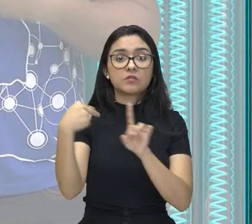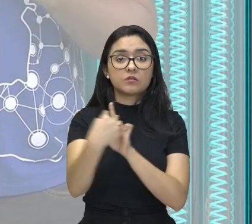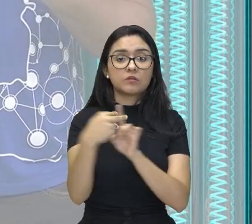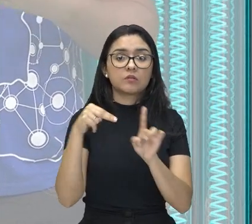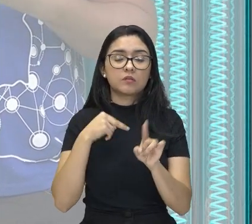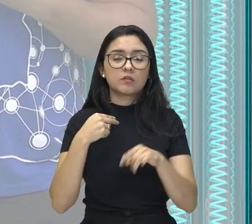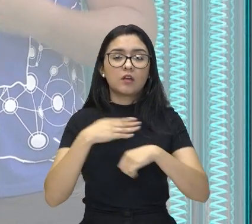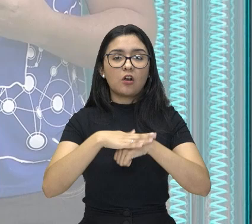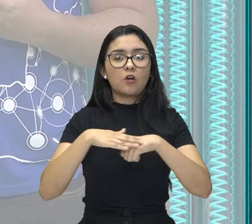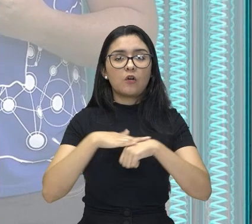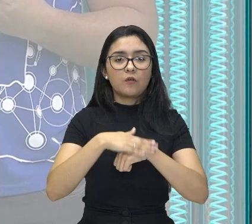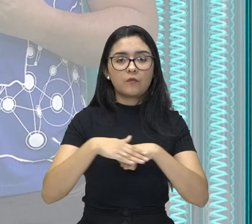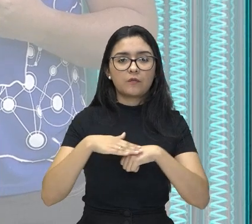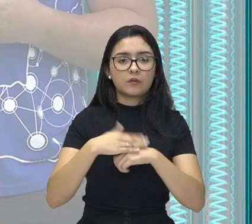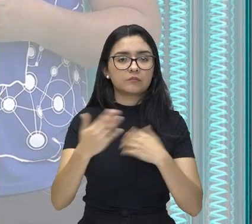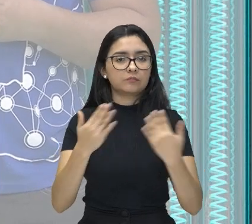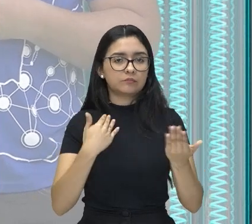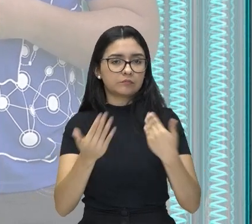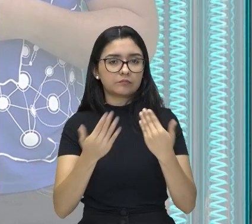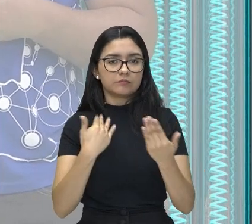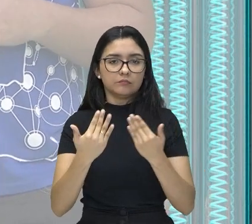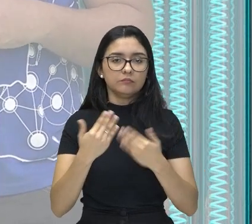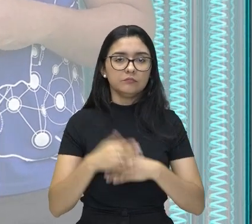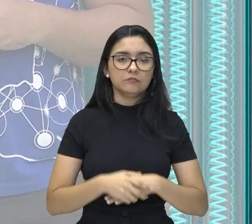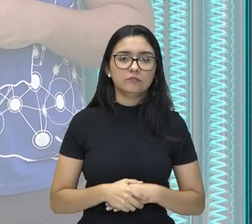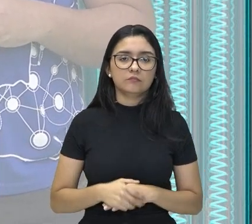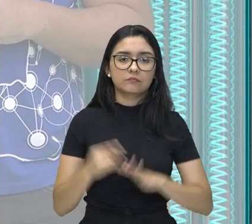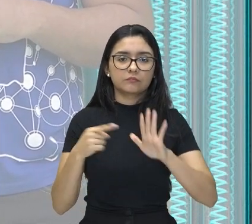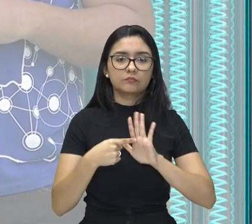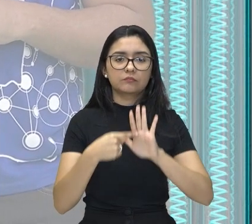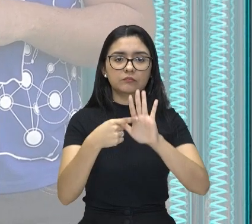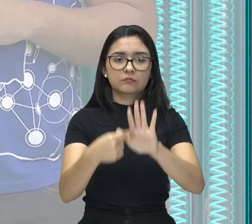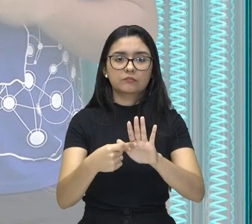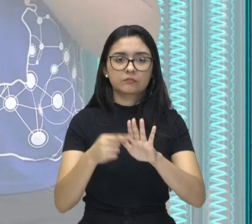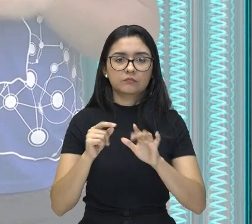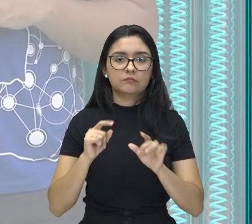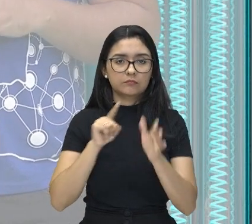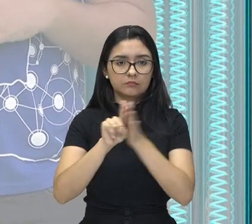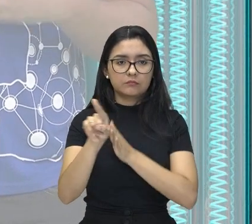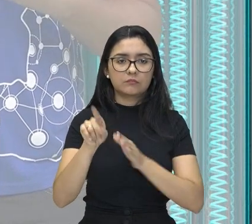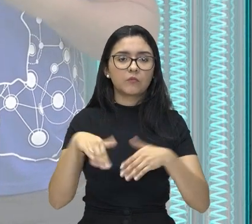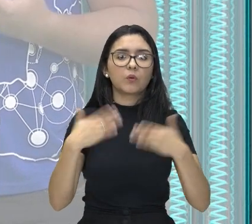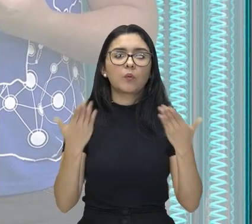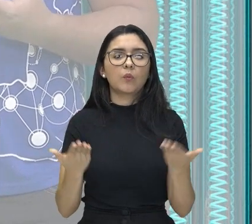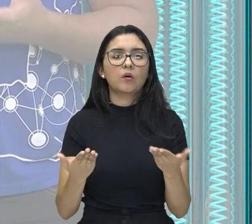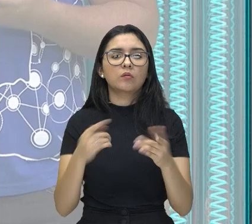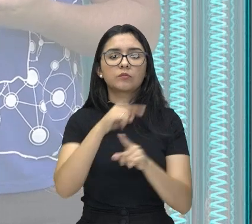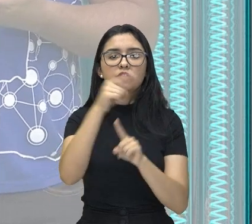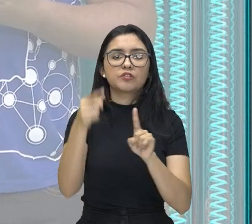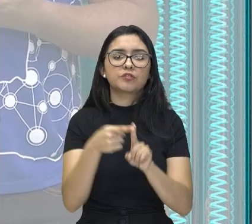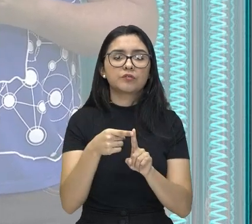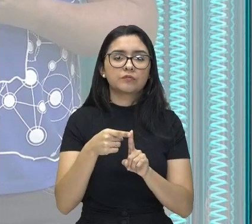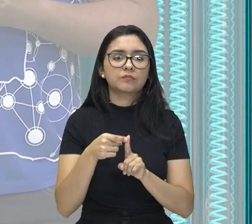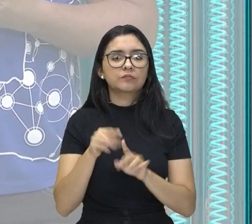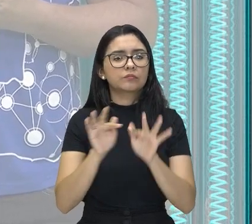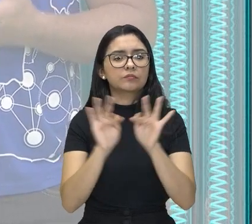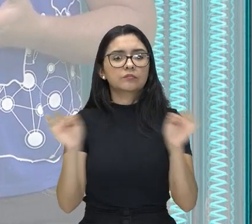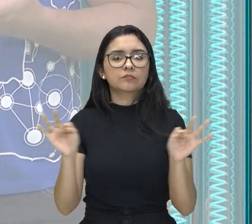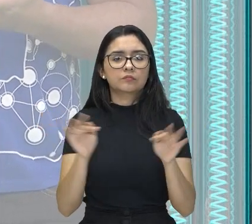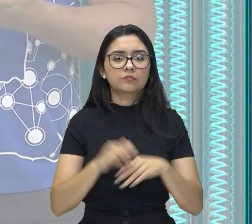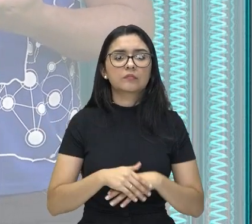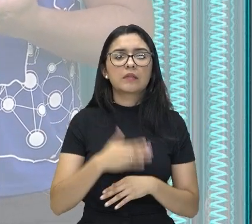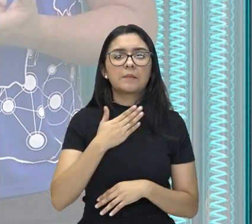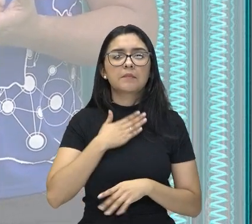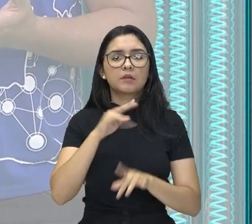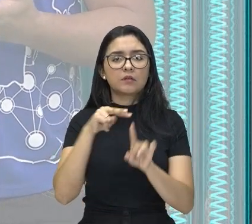conversa transcrita, no momento da conversa, colocando aqui o nosso questionamento, qual é a função dessa expressão? Exatamente como eu já